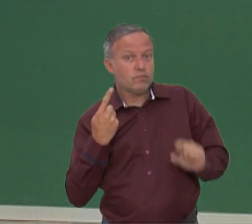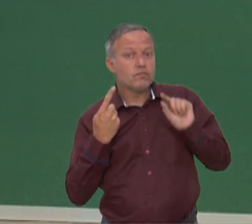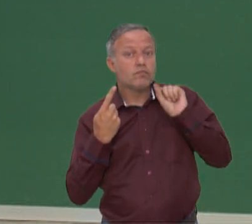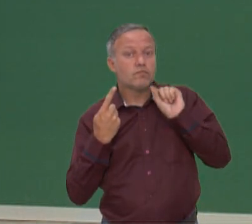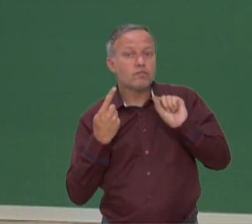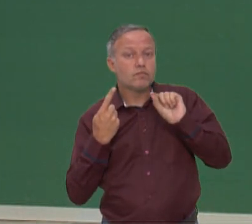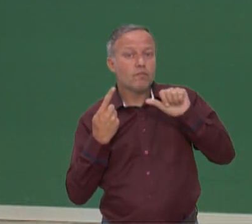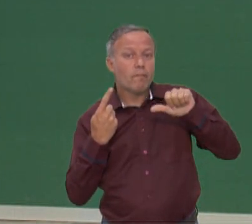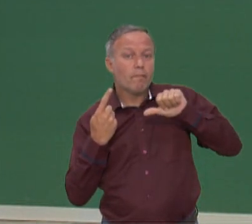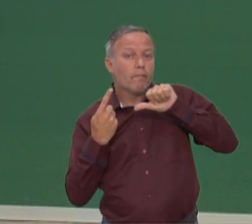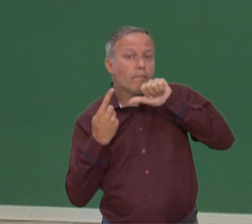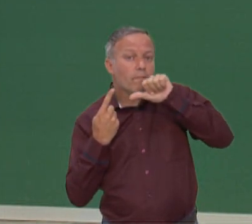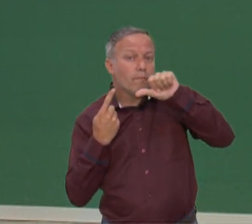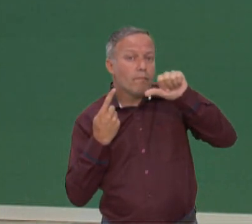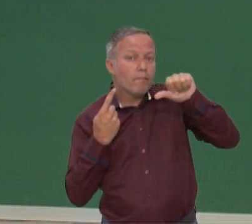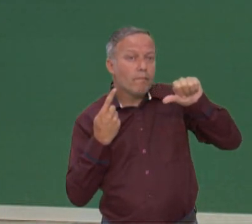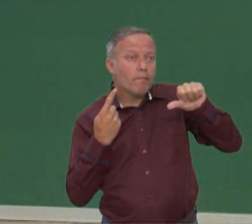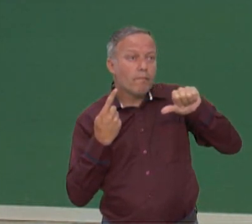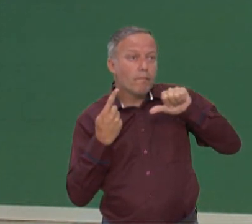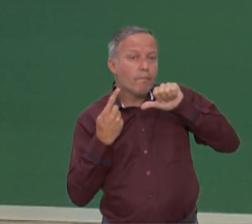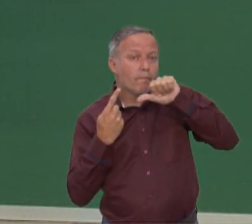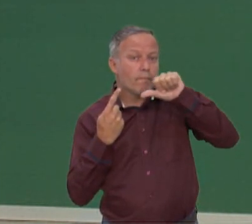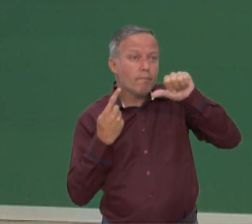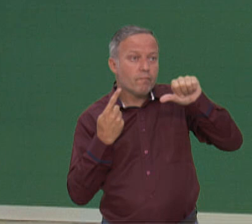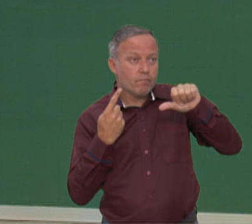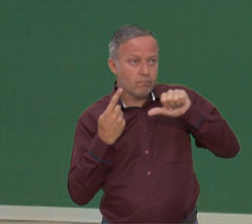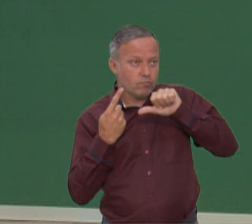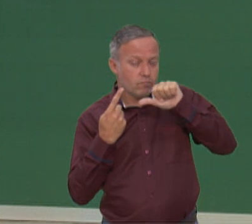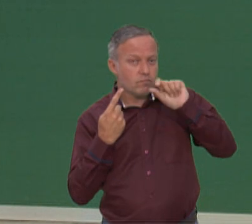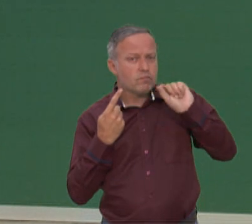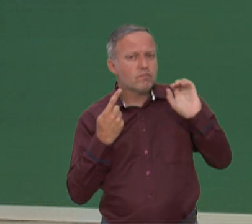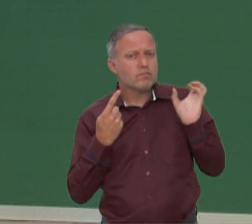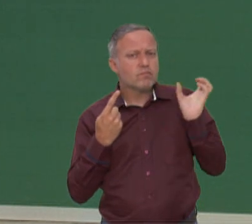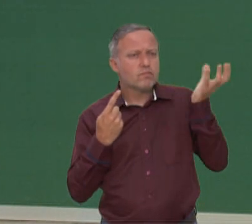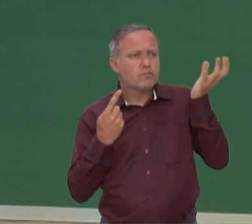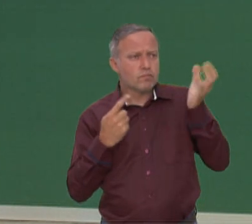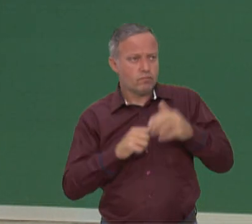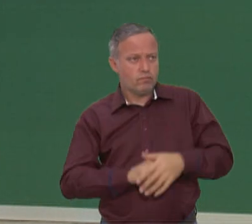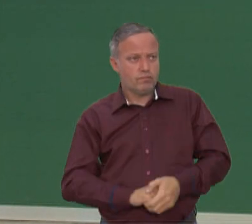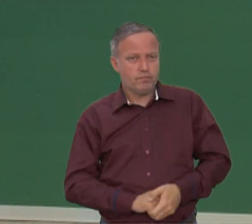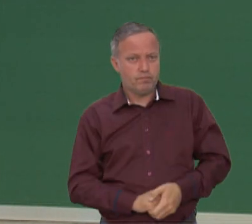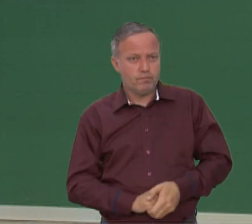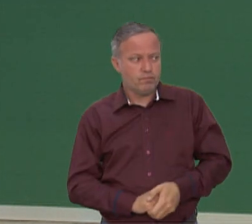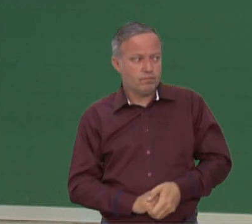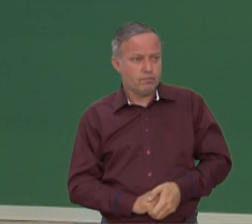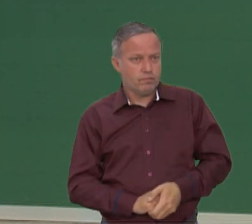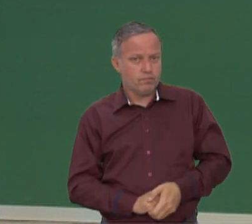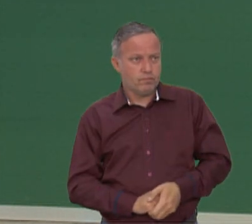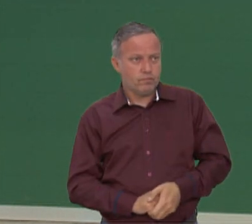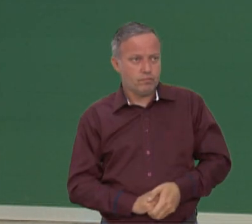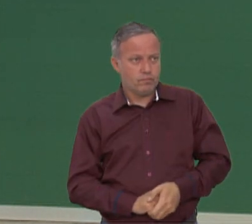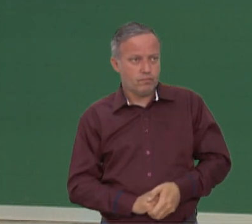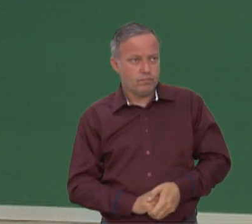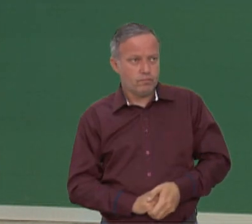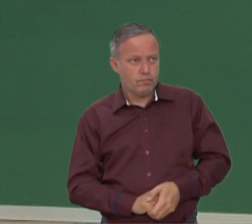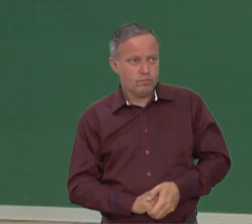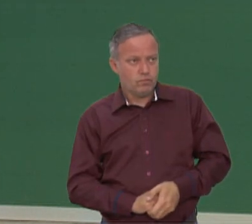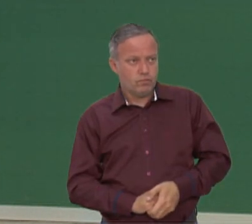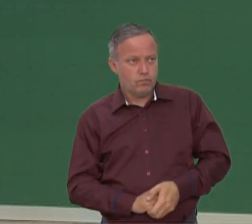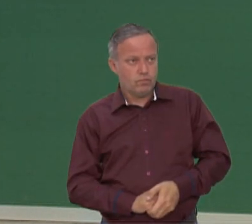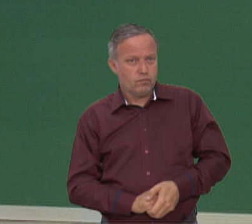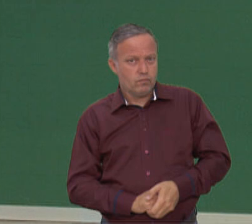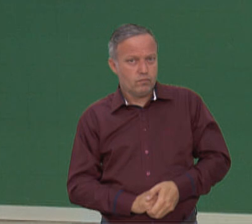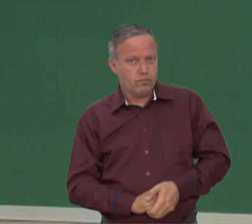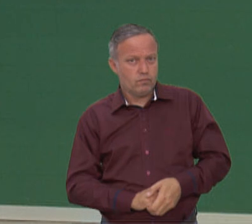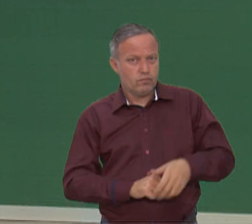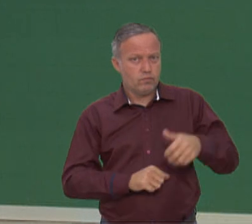uma variação de mudança de estado. Então, assim, o que acontece? Temos ali, então, a variação da quantidade de calor, ela está avançando